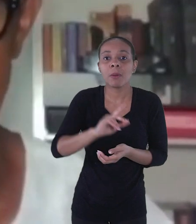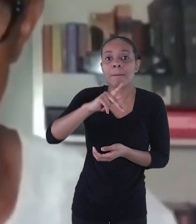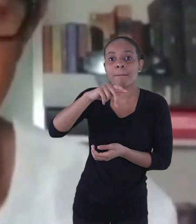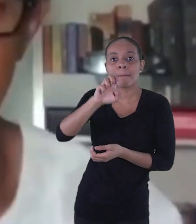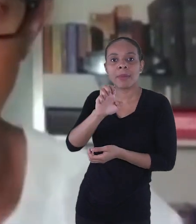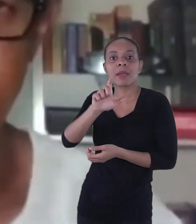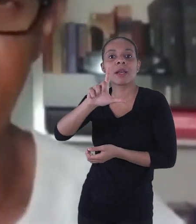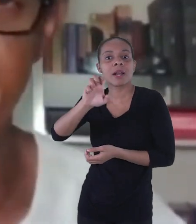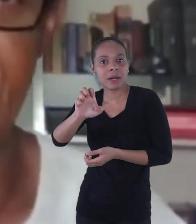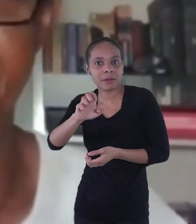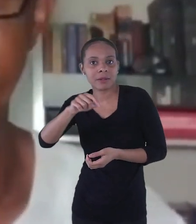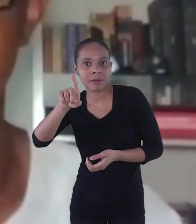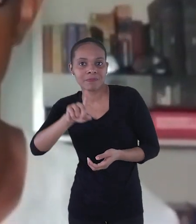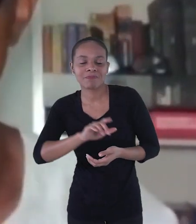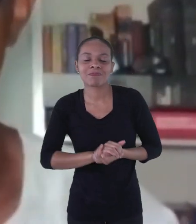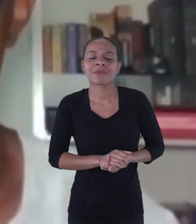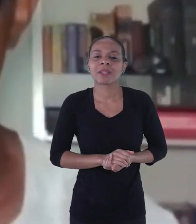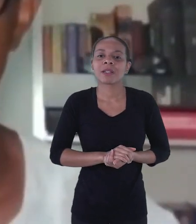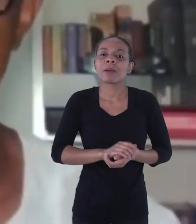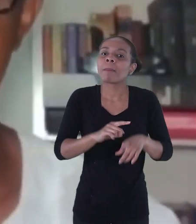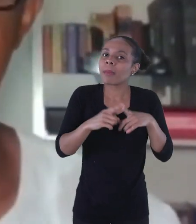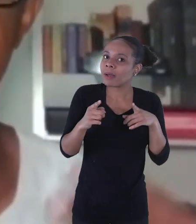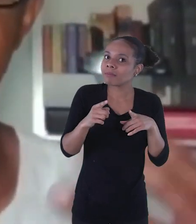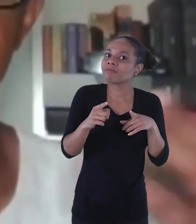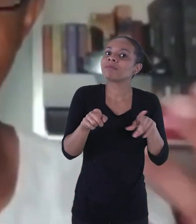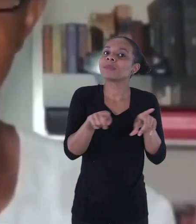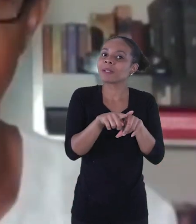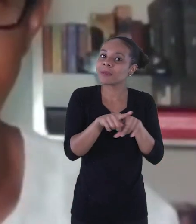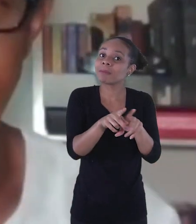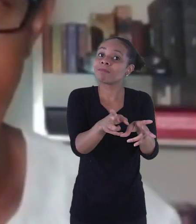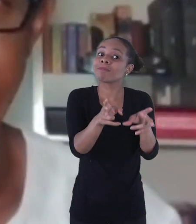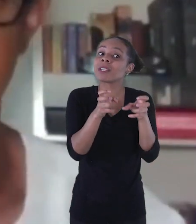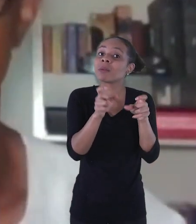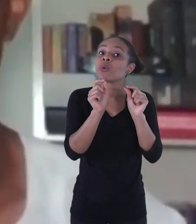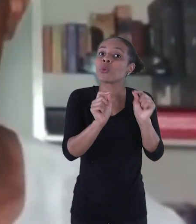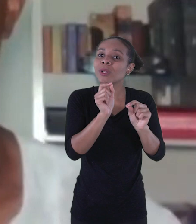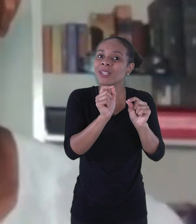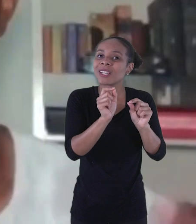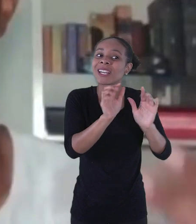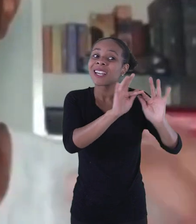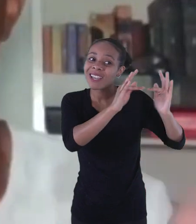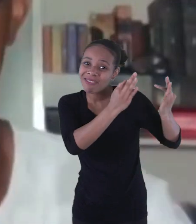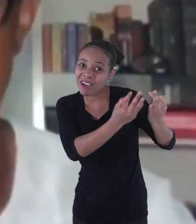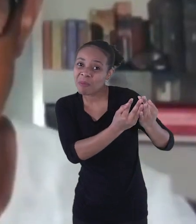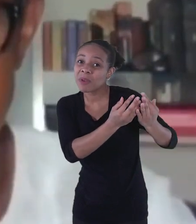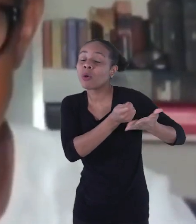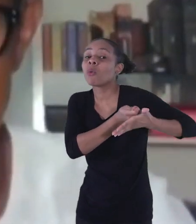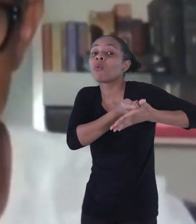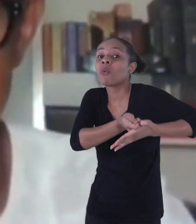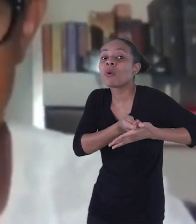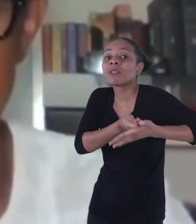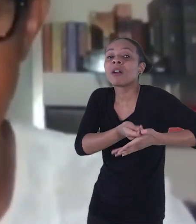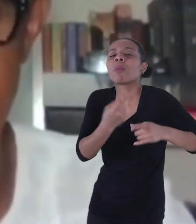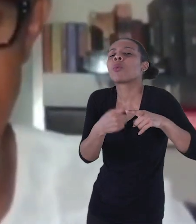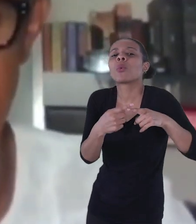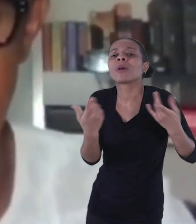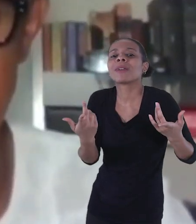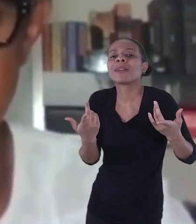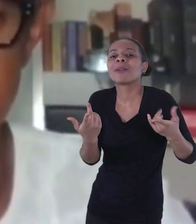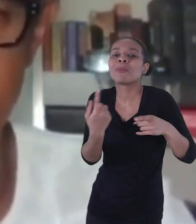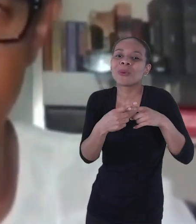nessa casa. Mas, ao mesmo tempo, ela percebia que era uma coisa forçada, porque a Carolina estava na moda. O